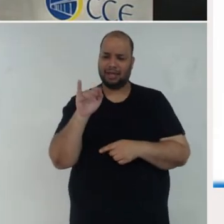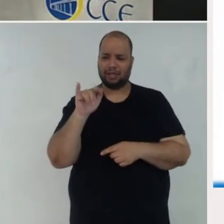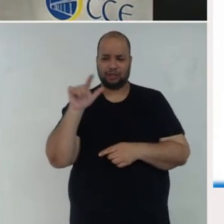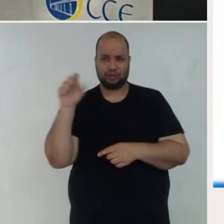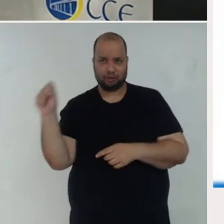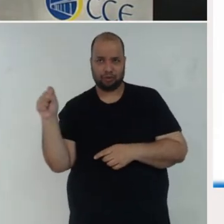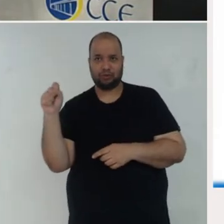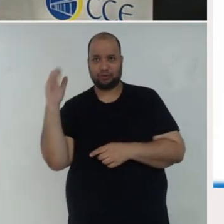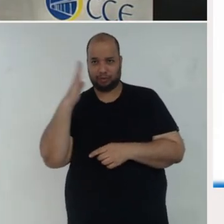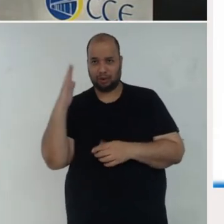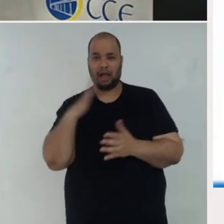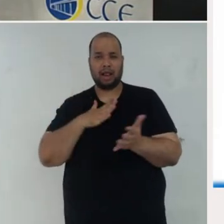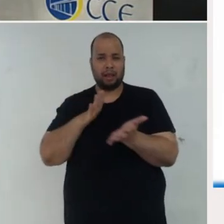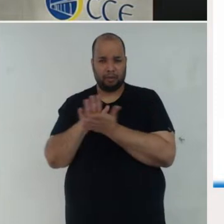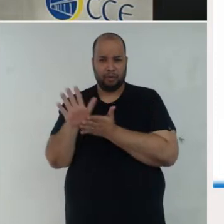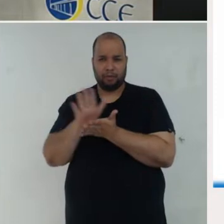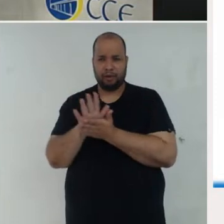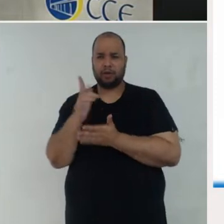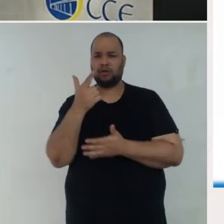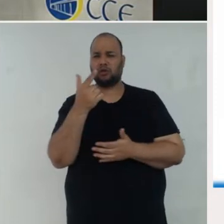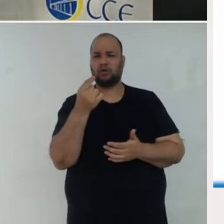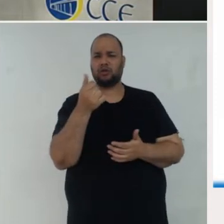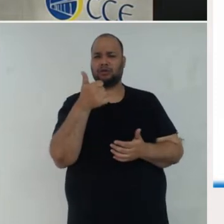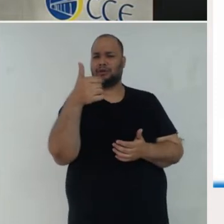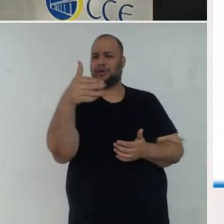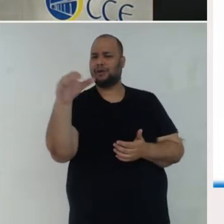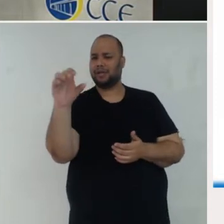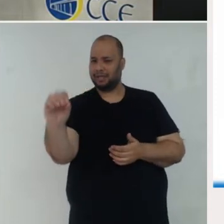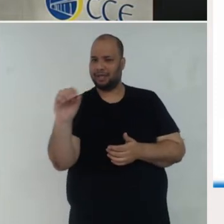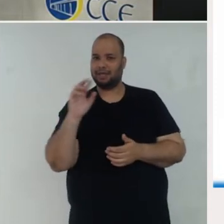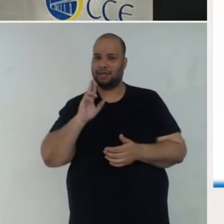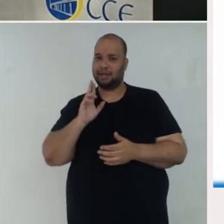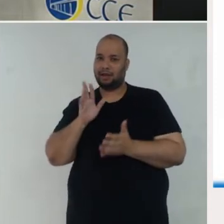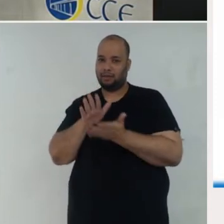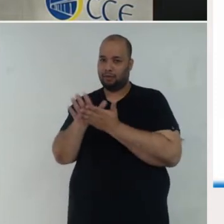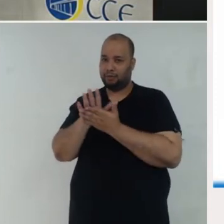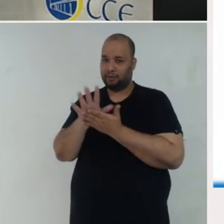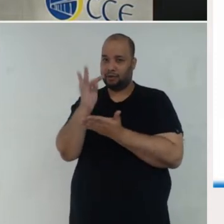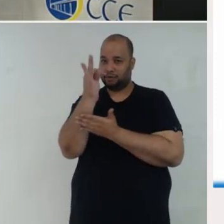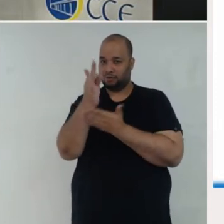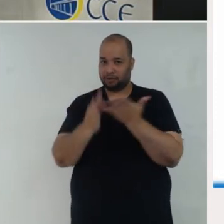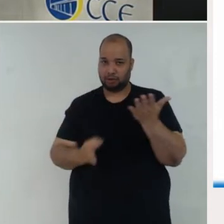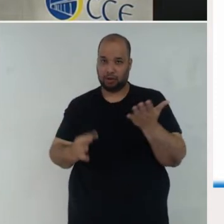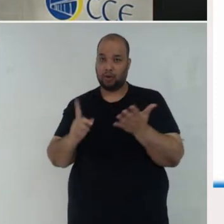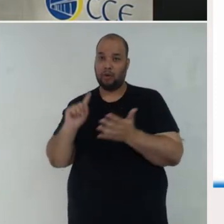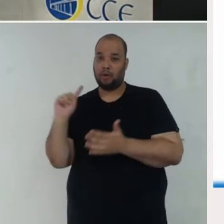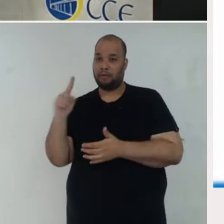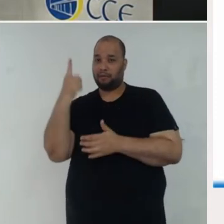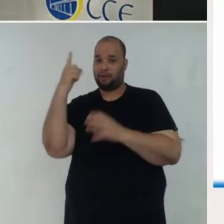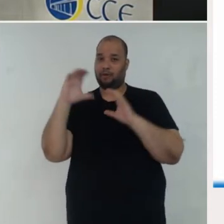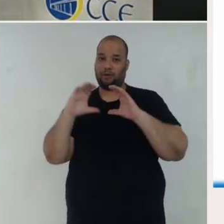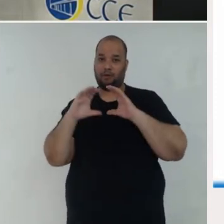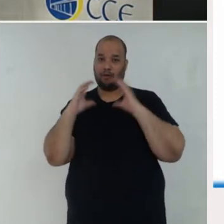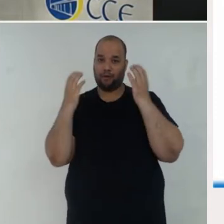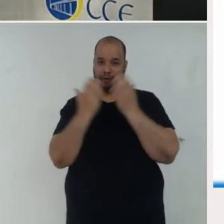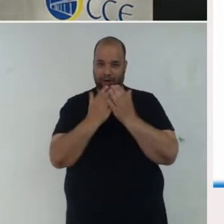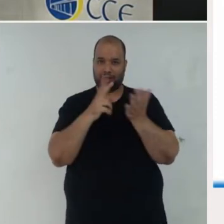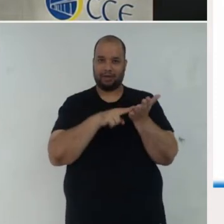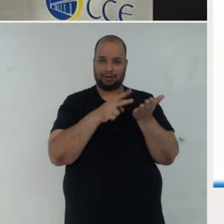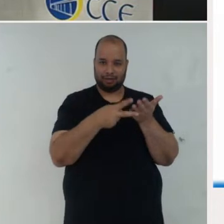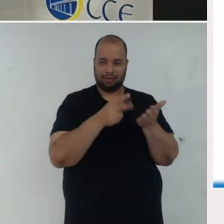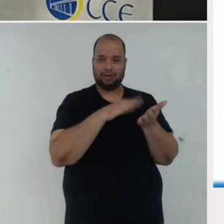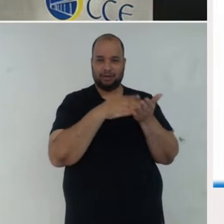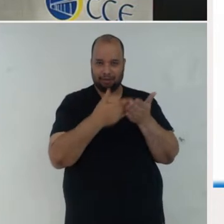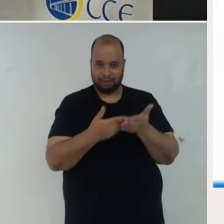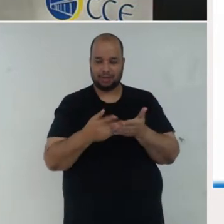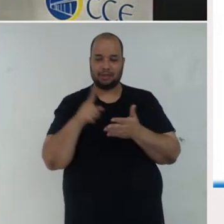país. Ela publica um texto em 2010, que resulta da atuação dela no primeiro Congresso de Tradução e